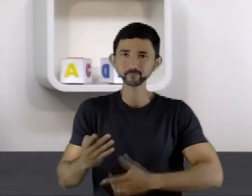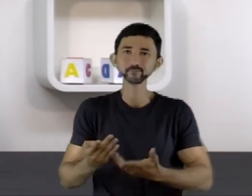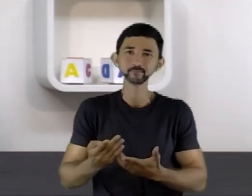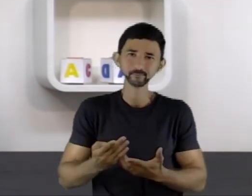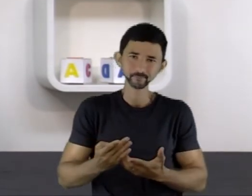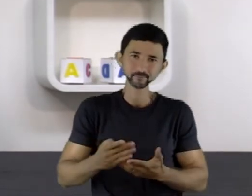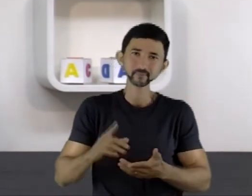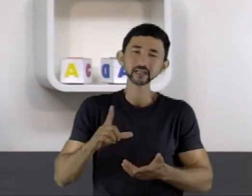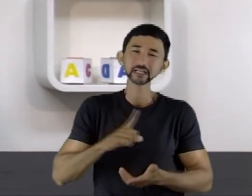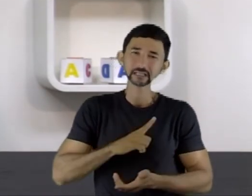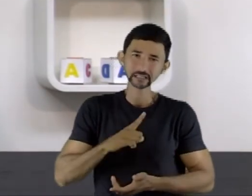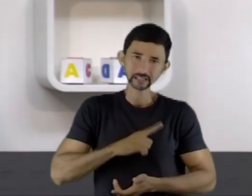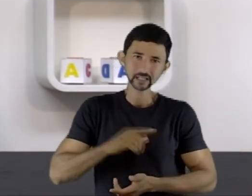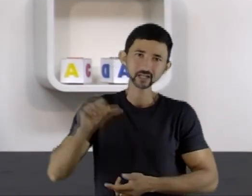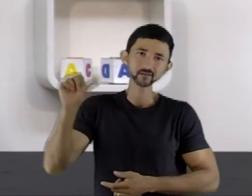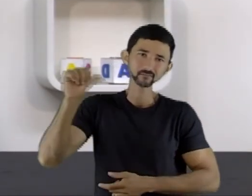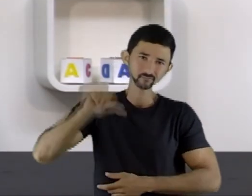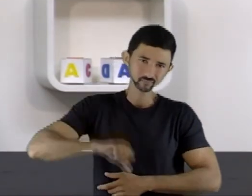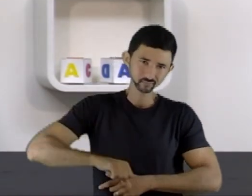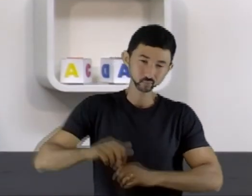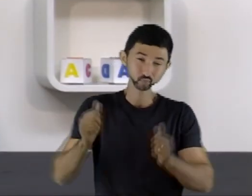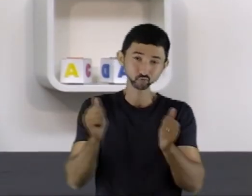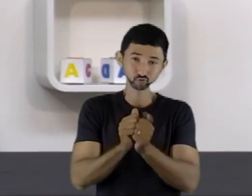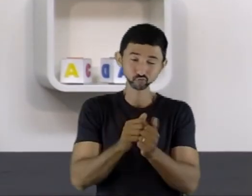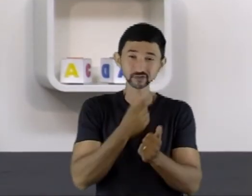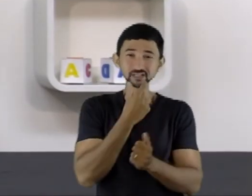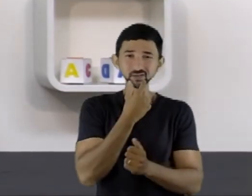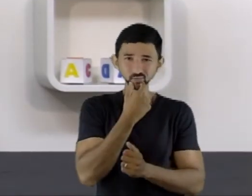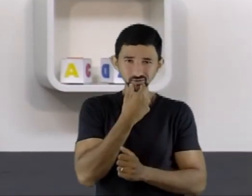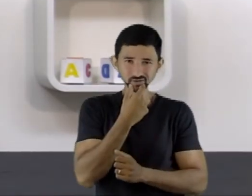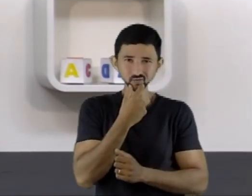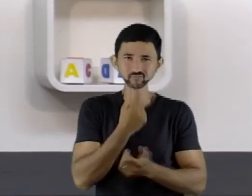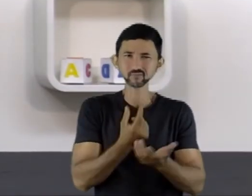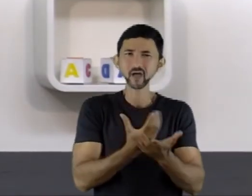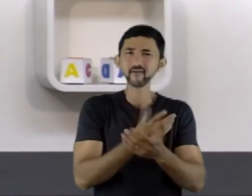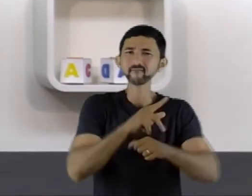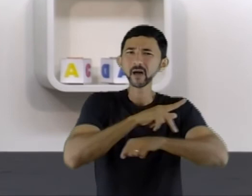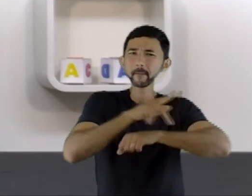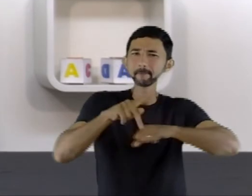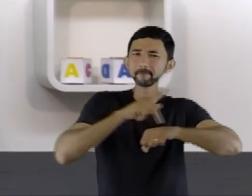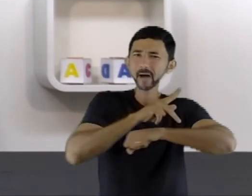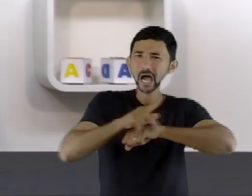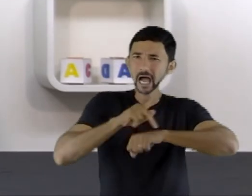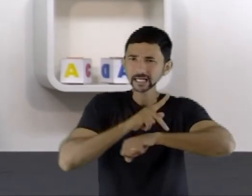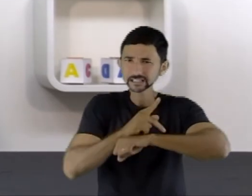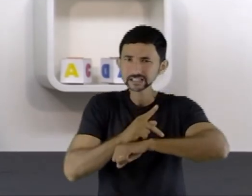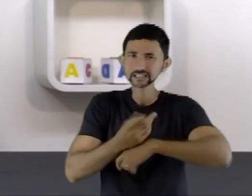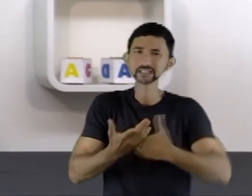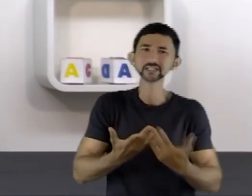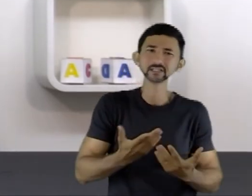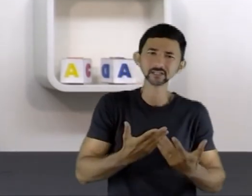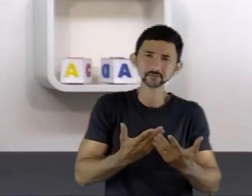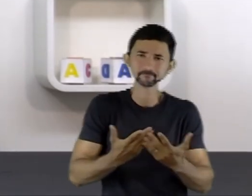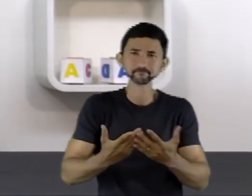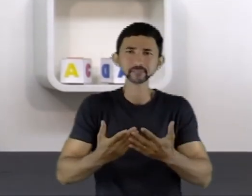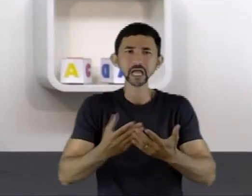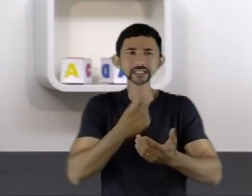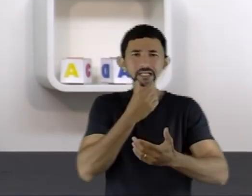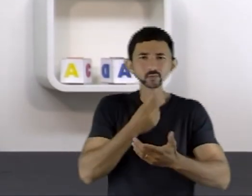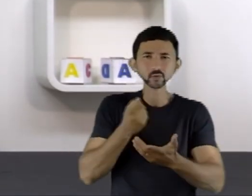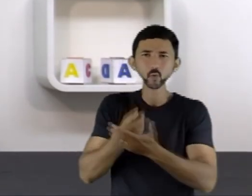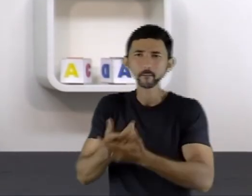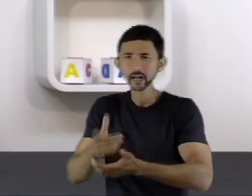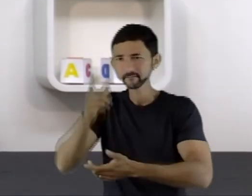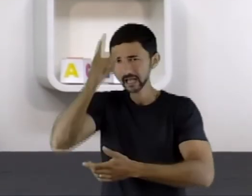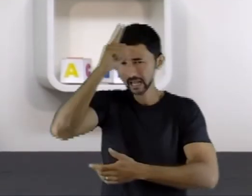entra em depressão junto com a economia americana. Não só o Brasil, mas todos os países que dependiam dos Estados Unidos, inclusive a